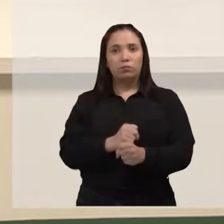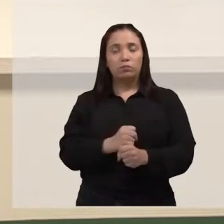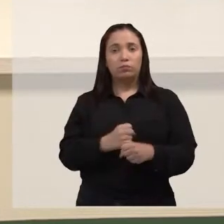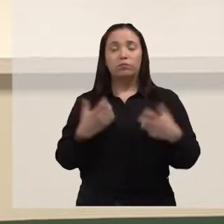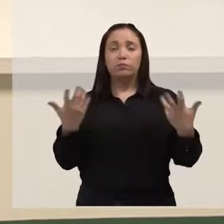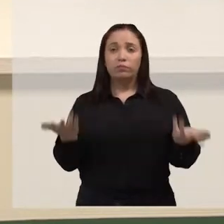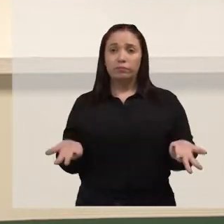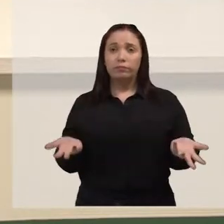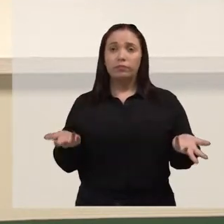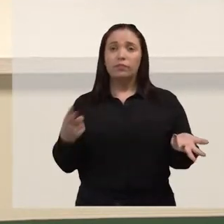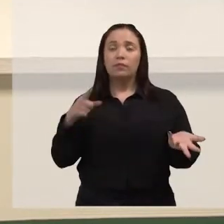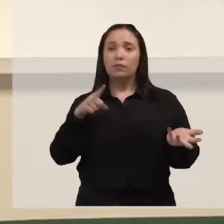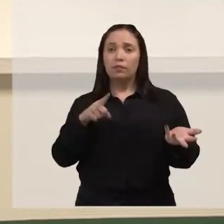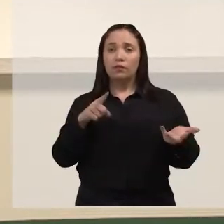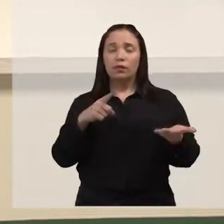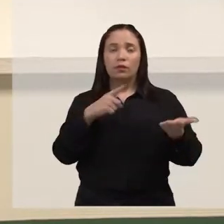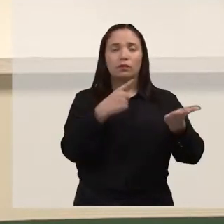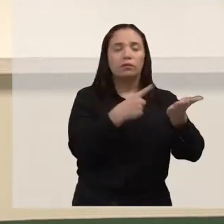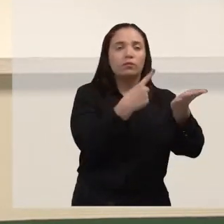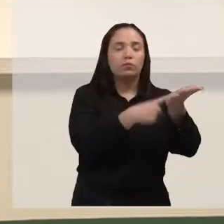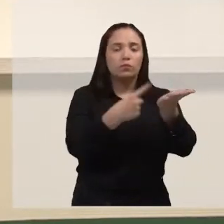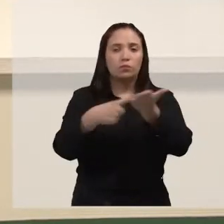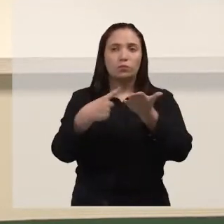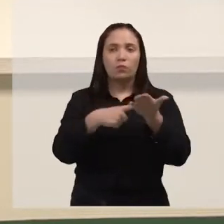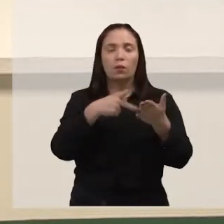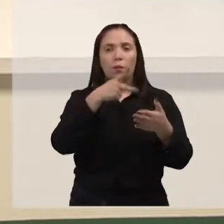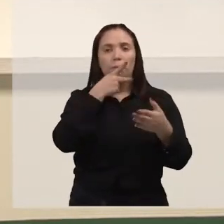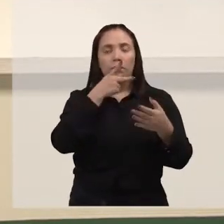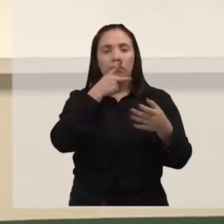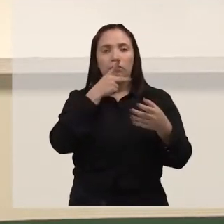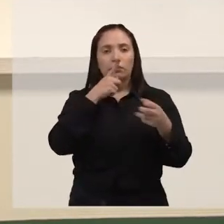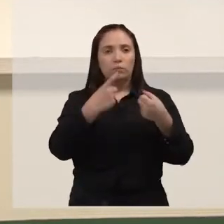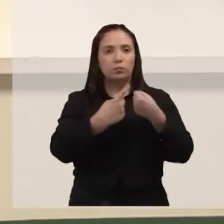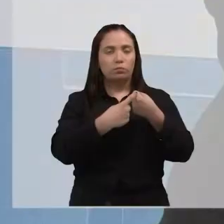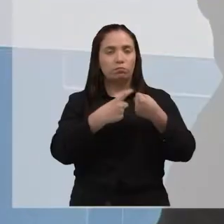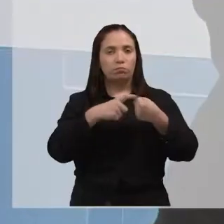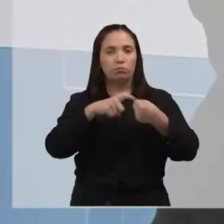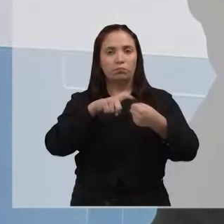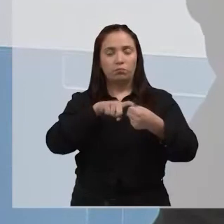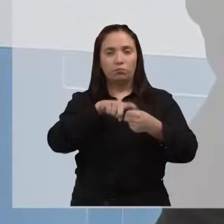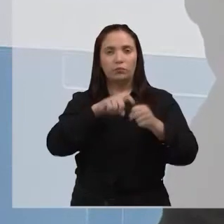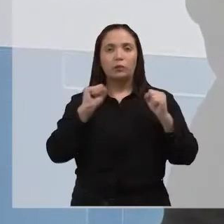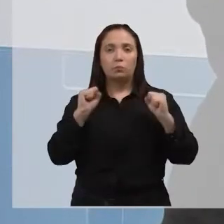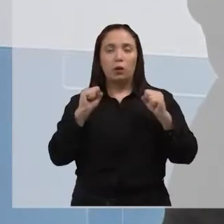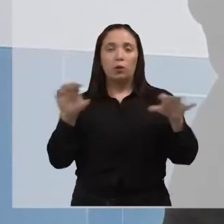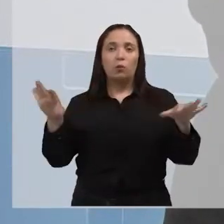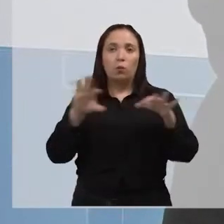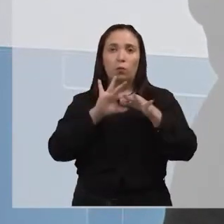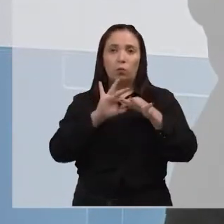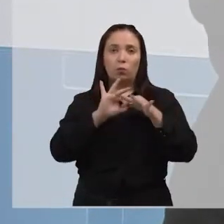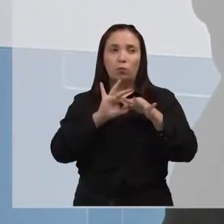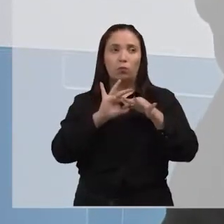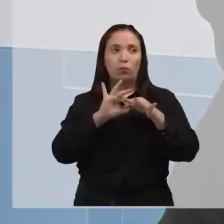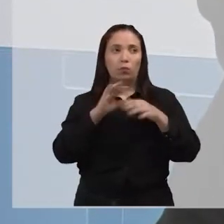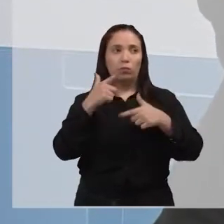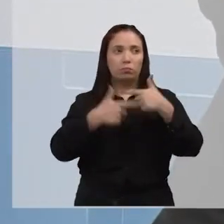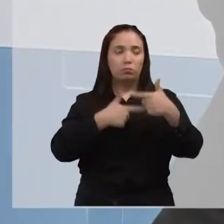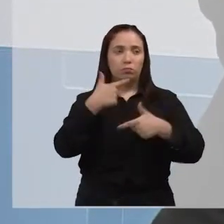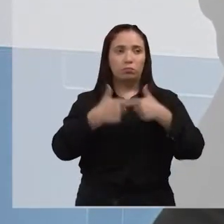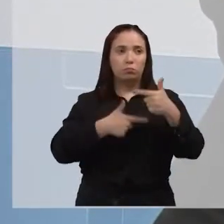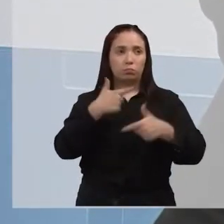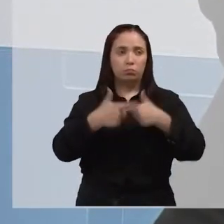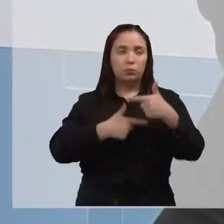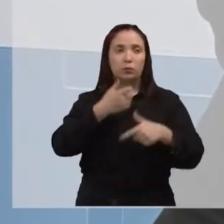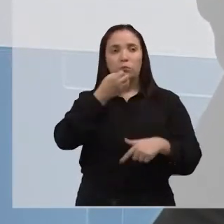Então, esses movimentos em que um se fortalece, pode levar a União para outro se fortalecerem para ir para o enfrentamento realmente